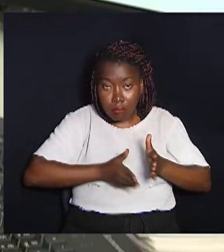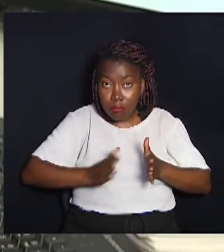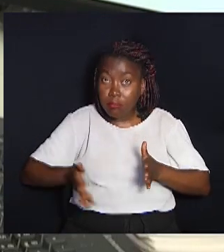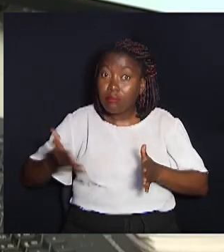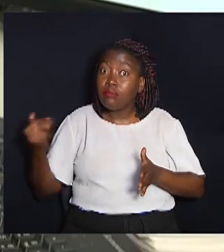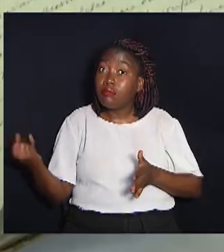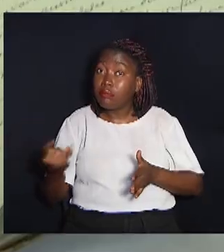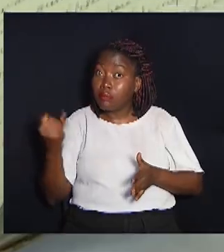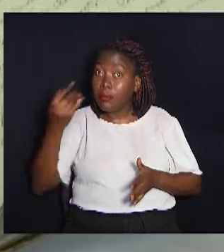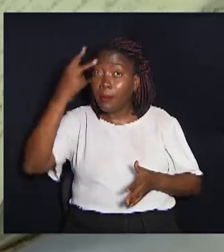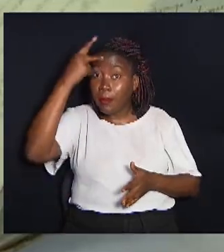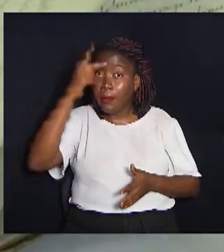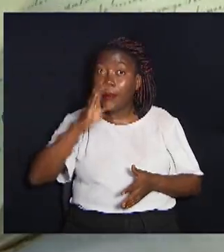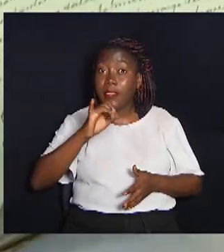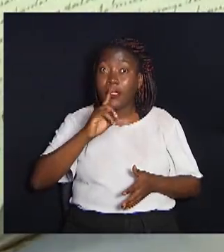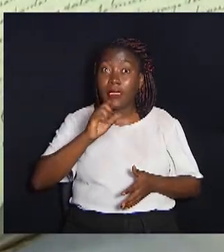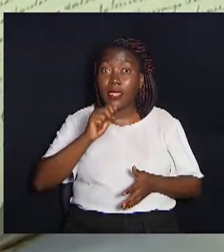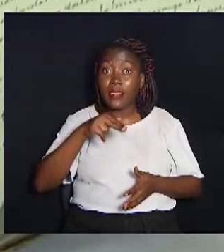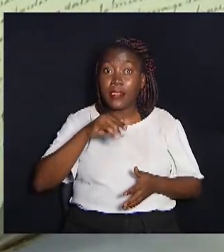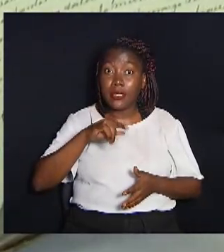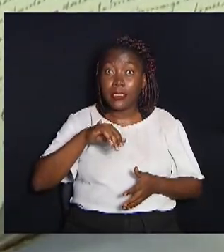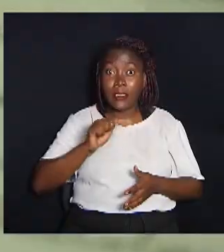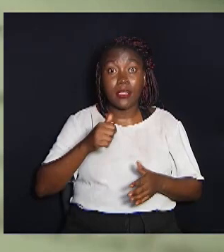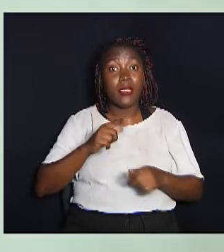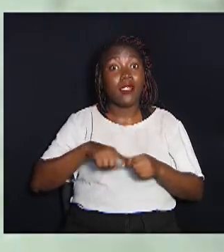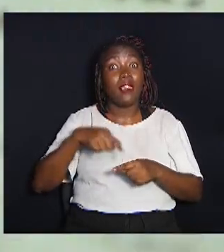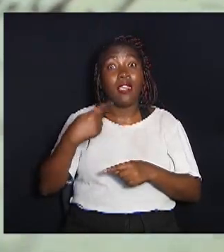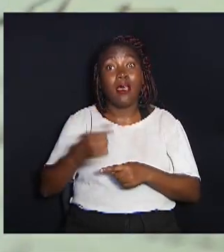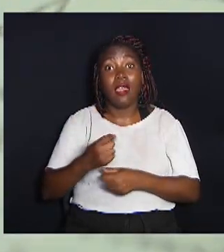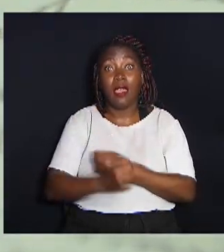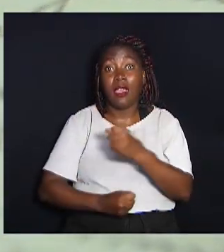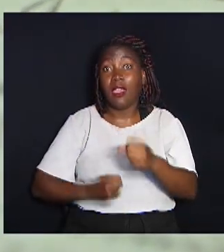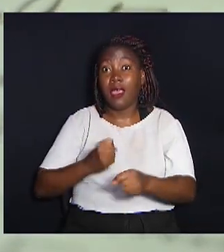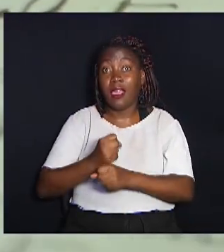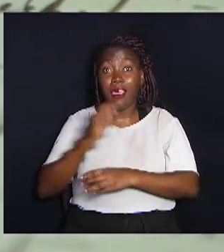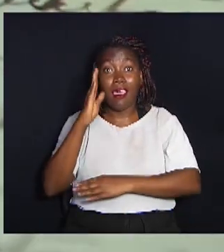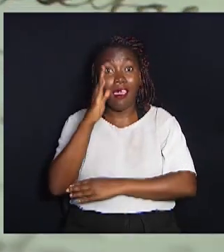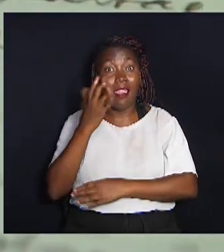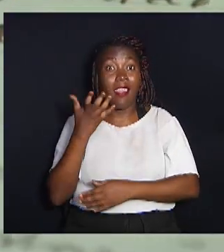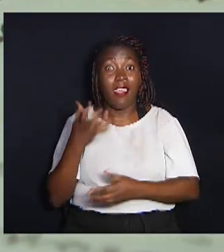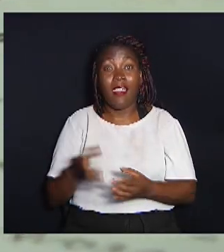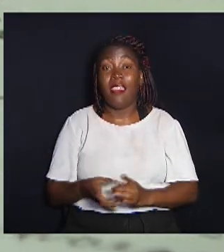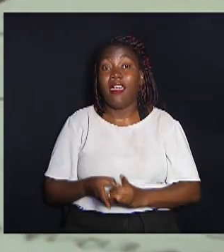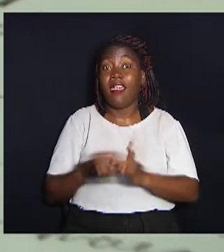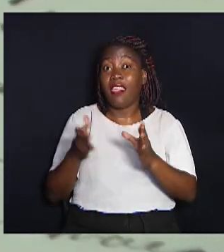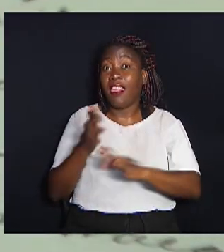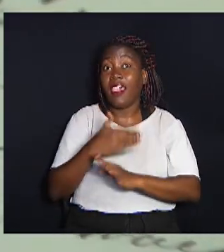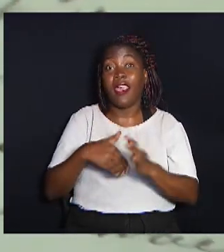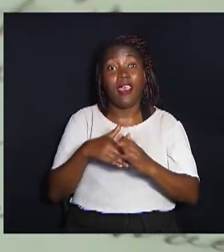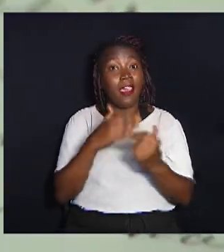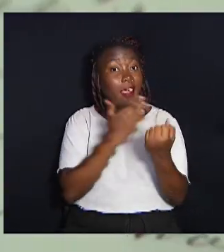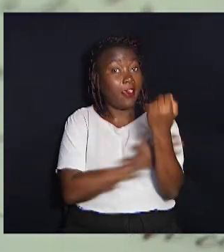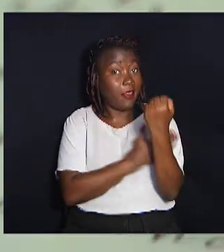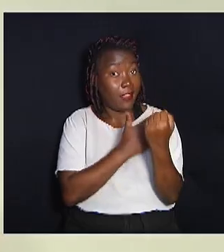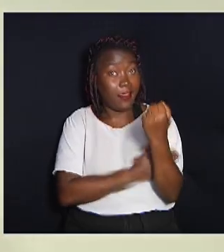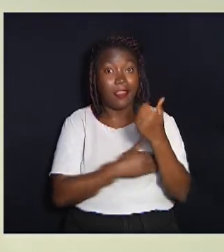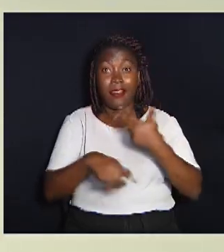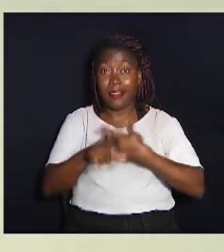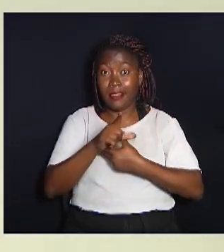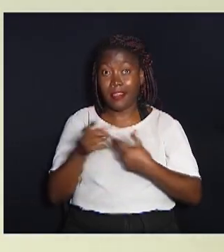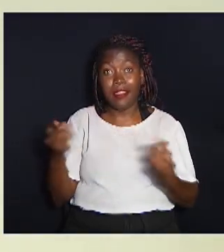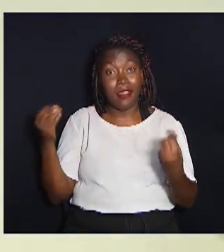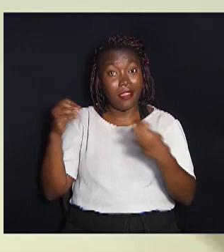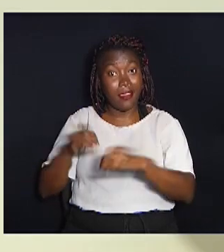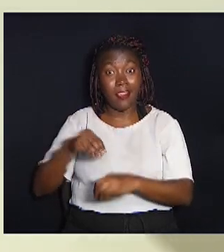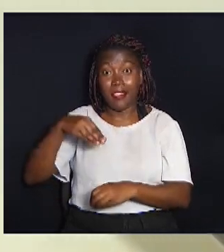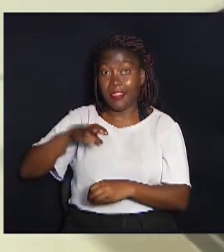importante para a cidadania. Para o próximo ano, a Câmara quer disponibilizar todo o acervo do Legislativo, implementando o Meca Móvel,